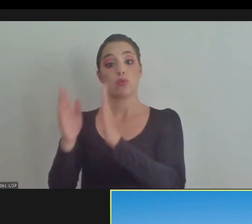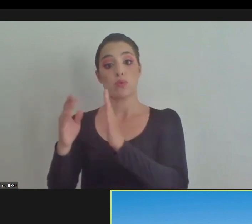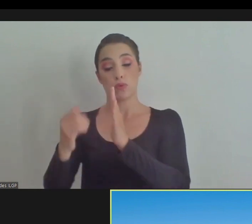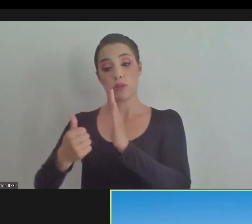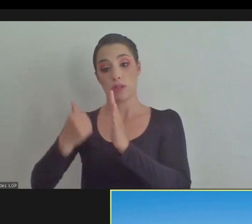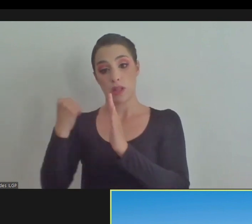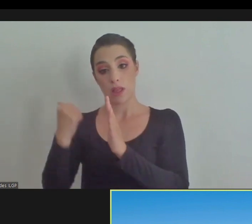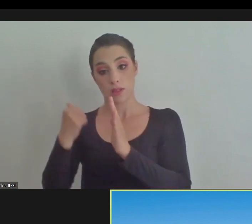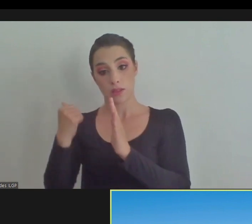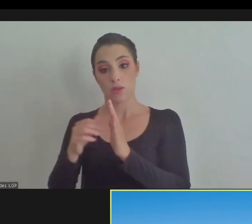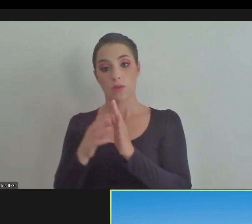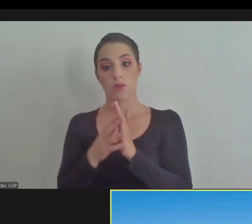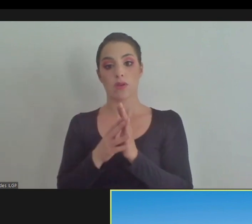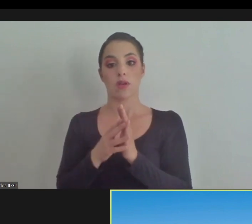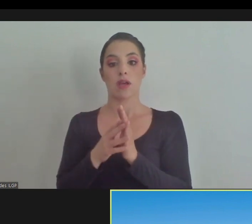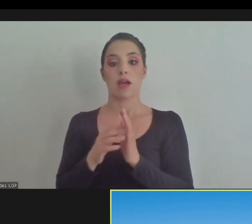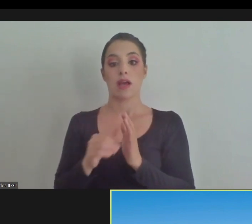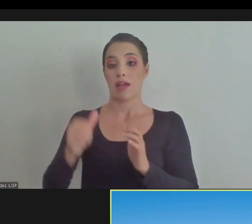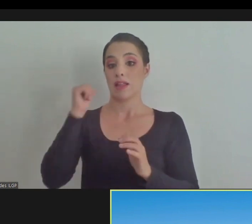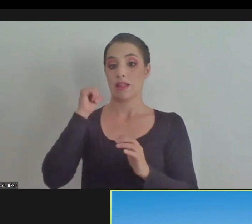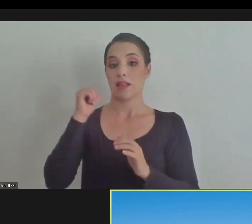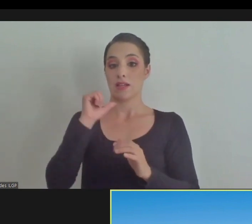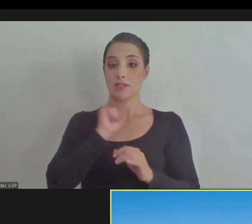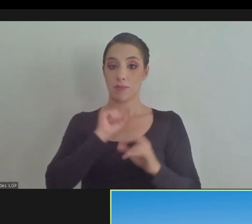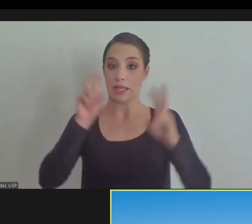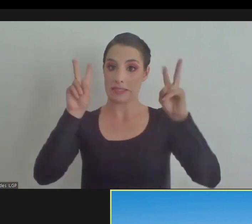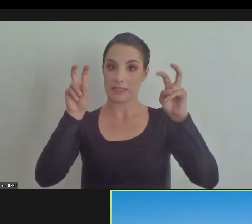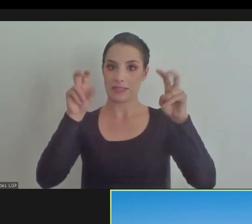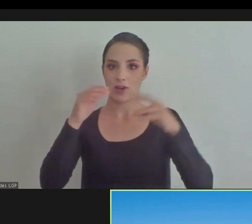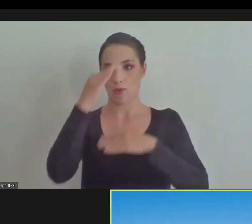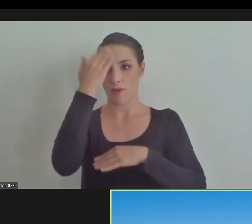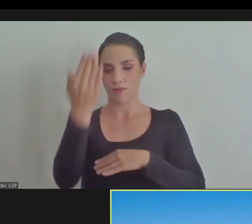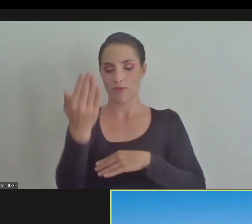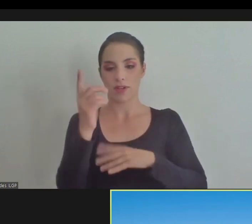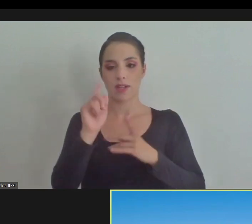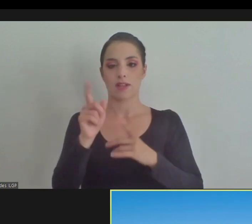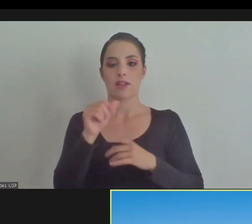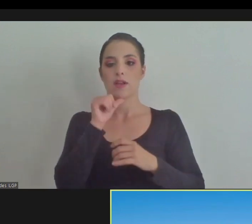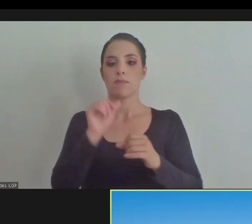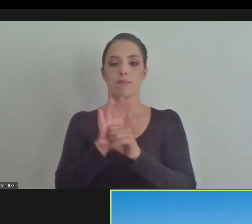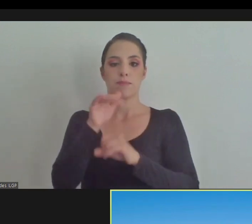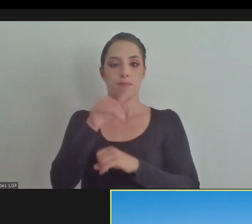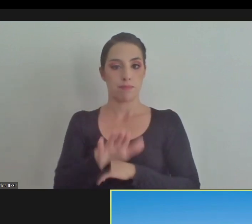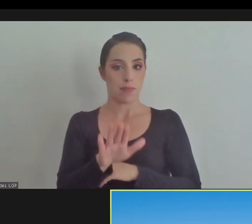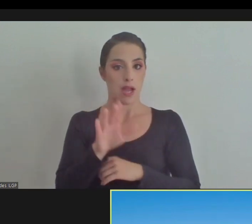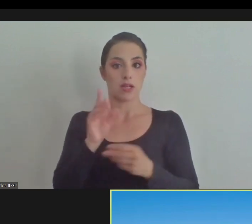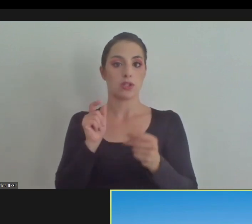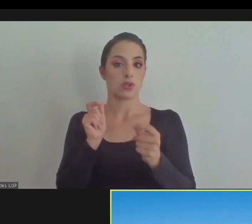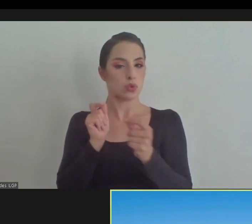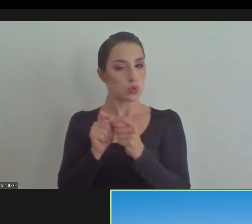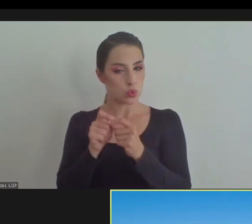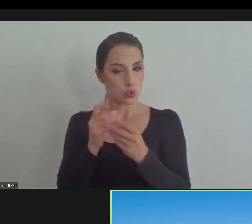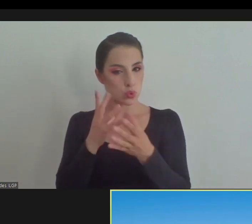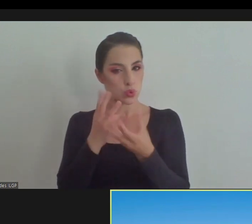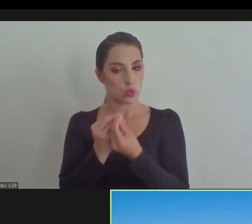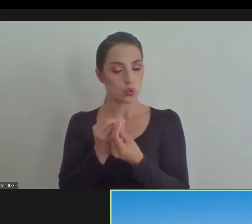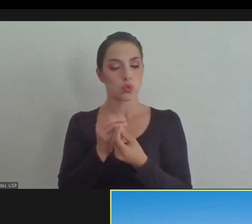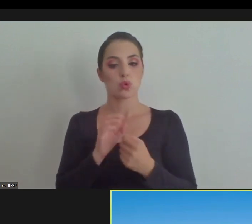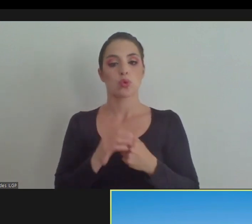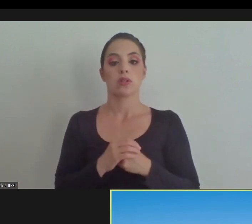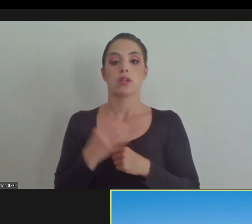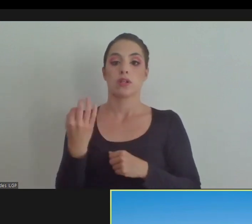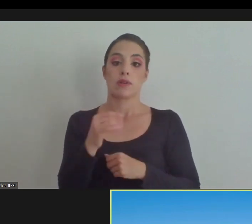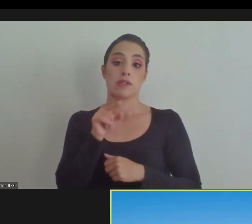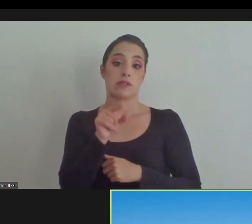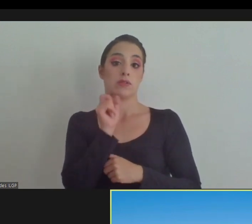bem, do outro lado, não, atrás de mim, digamos assim, à minha frente, o mar, portanto, junto mesmo ao mar, e foi